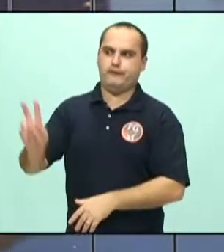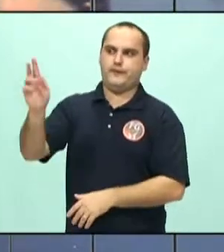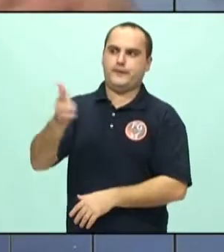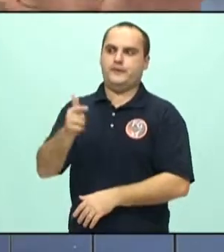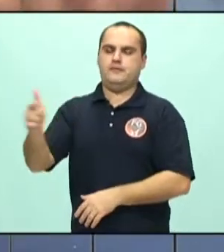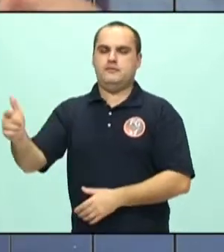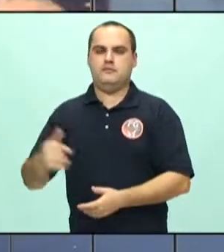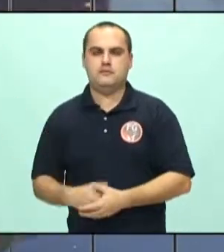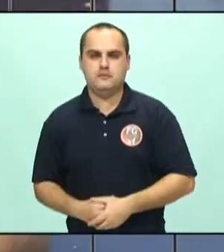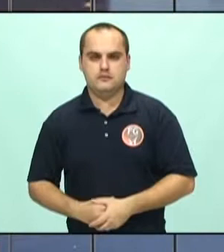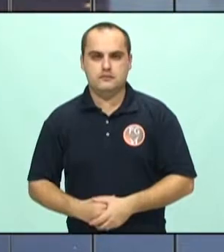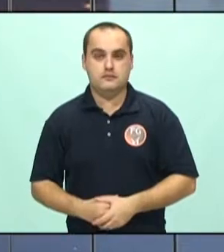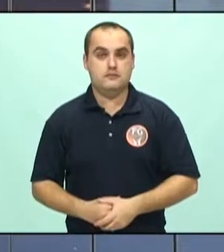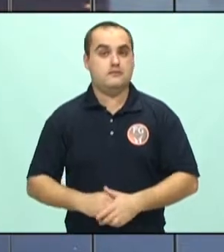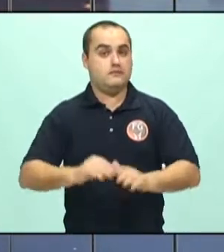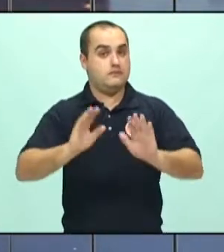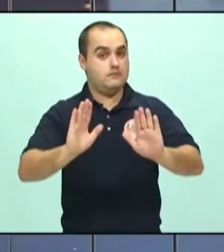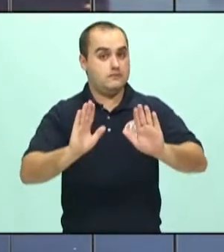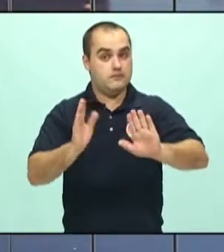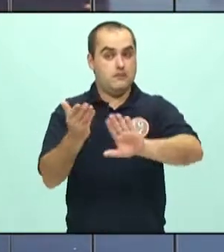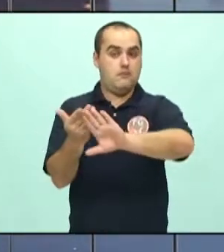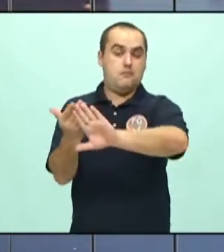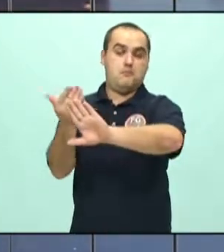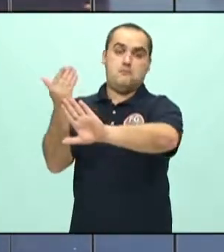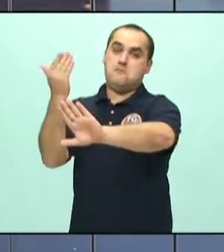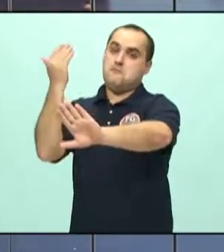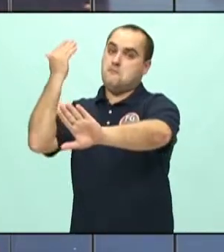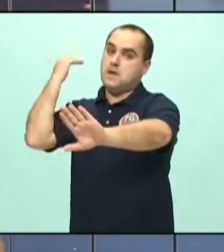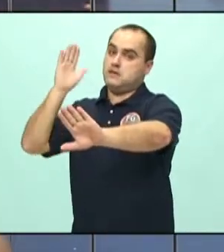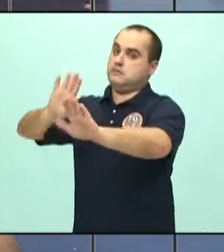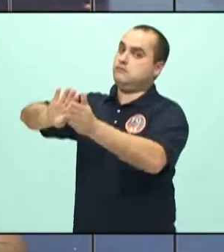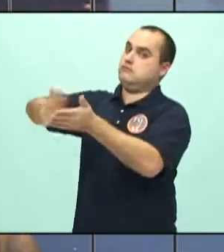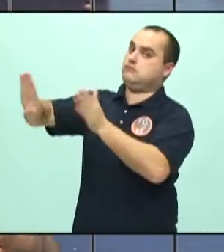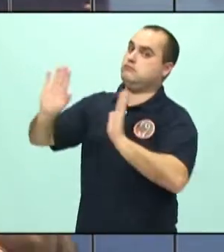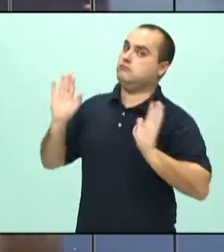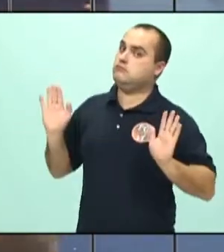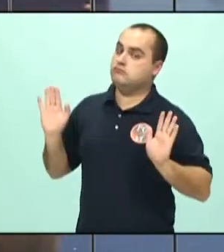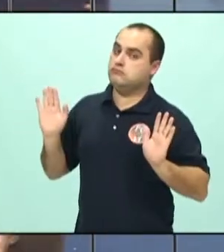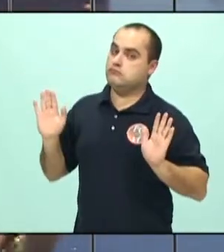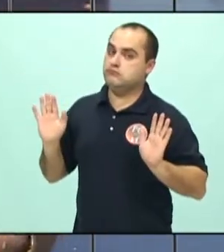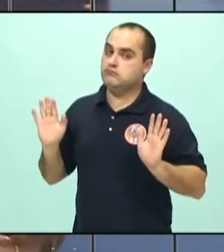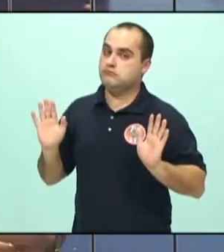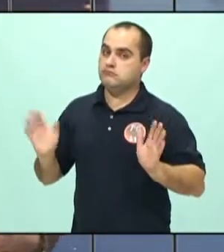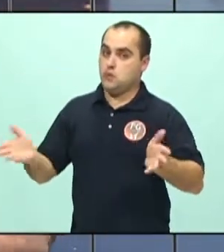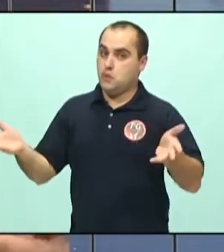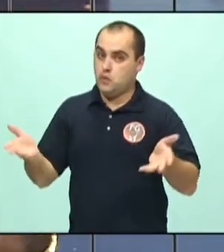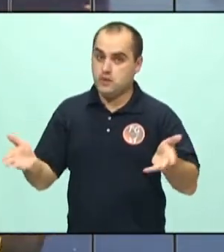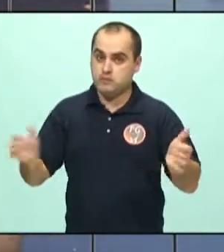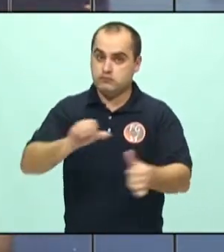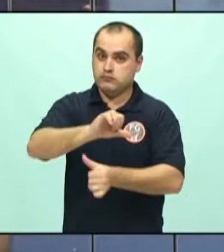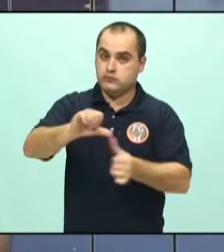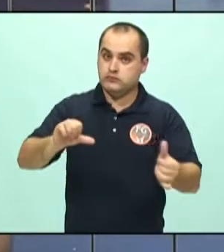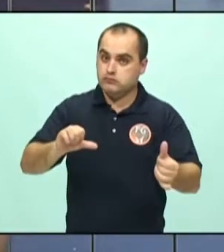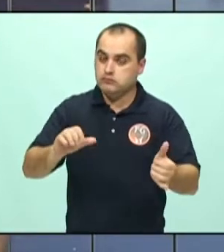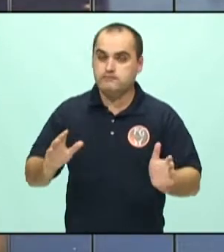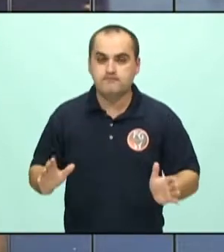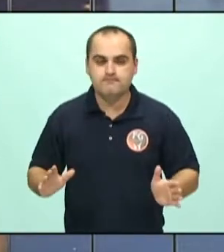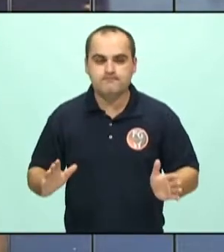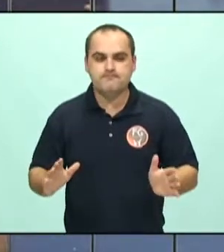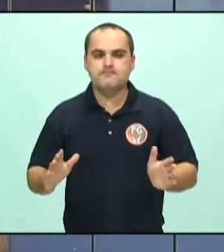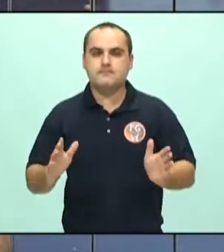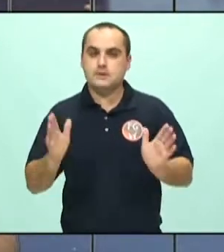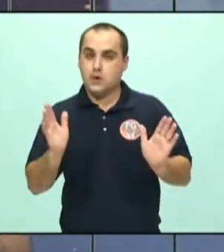isso ficou lá atrás, né? Os portos, né? O porto é a porta de entrada do